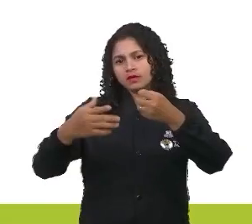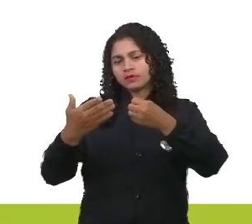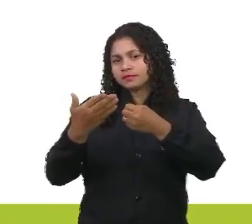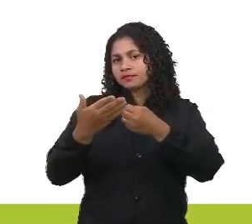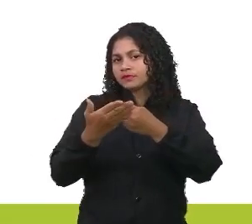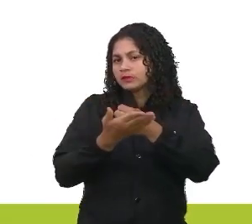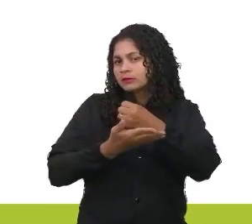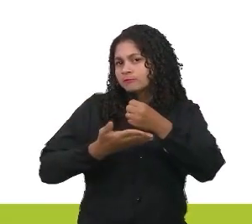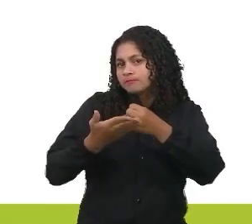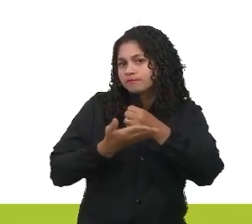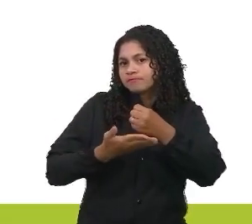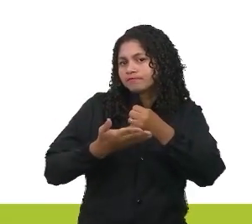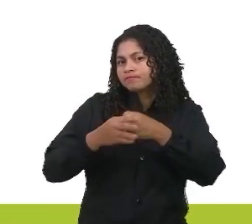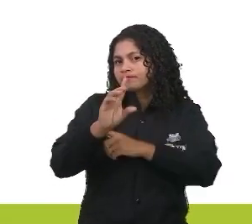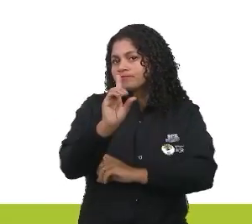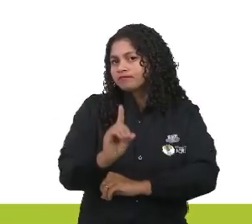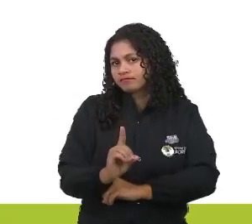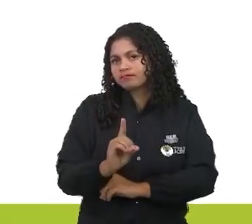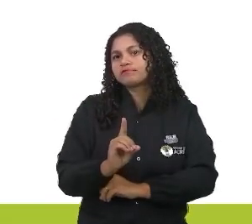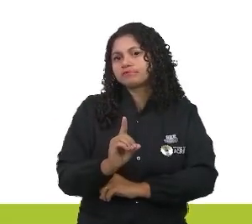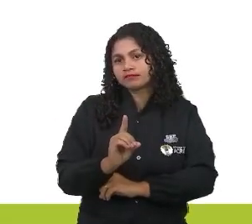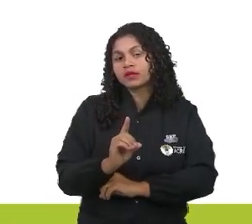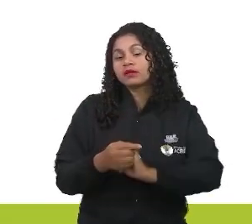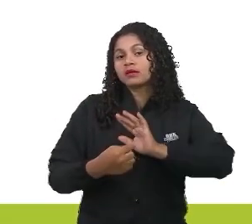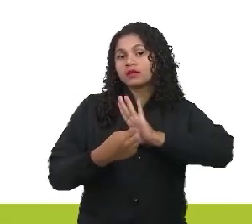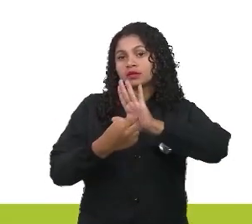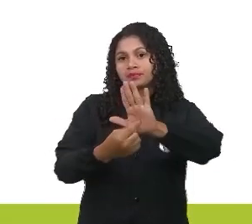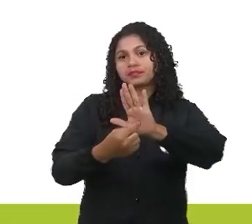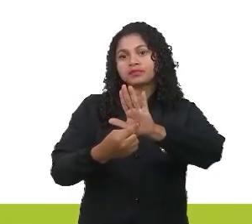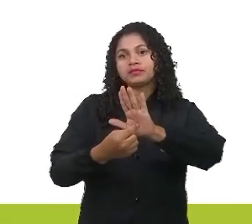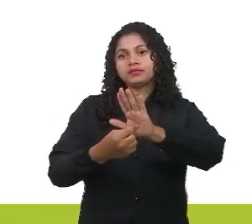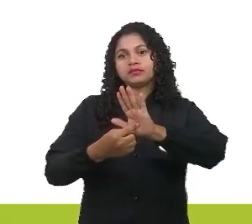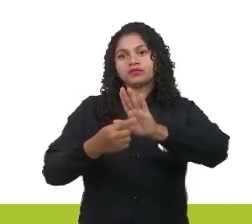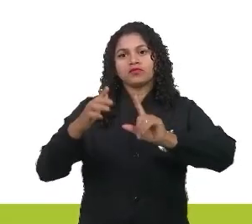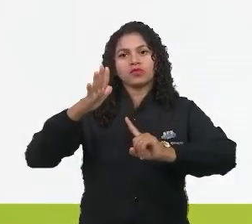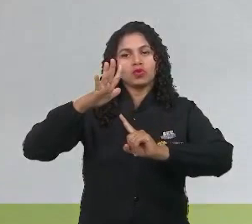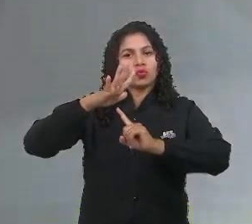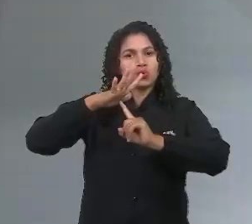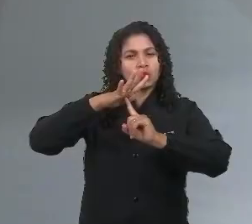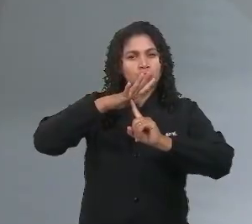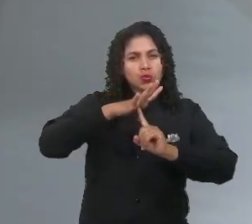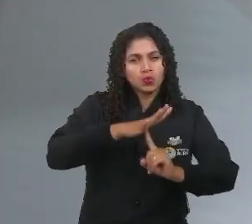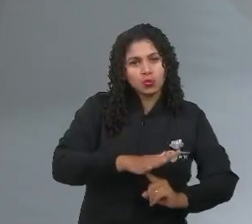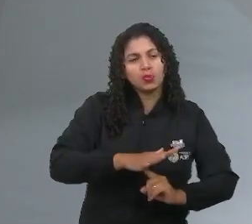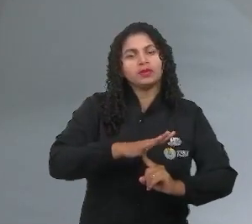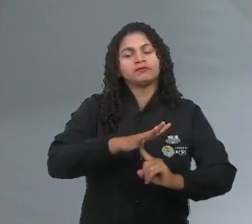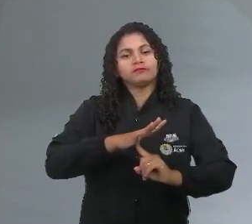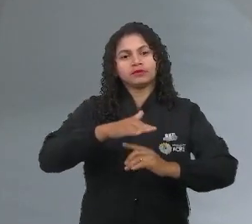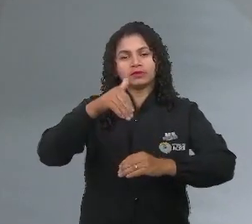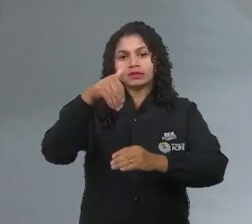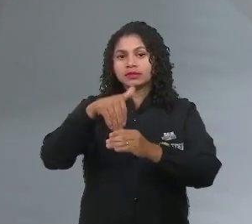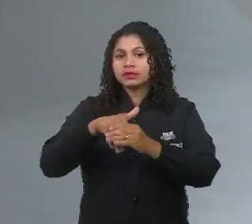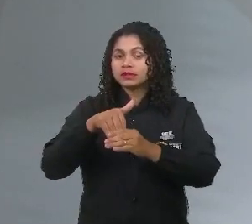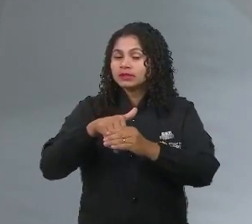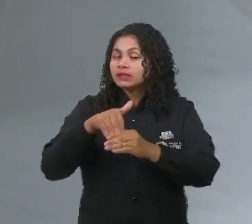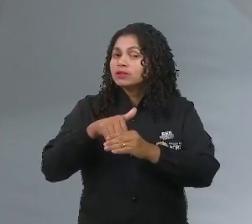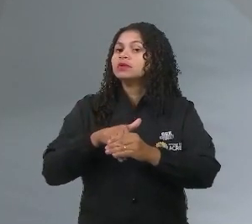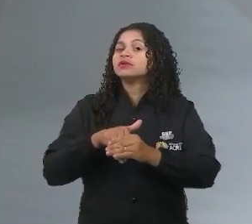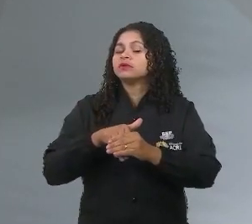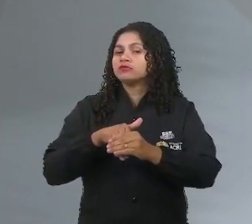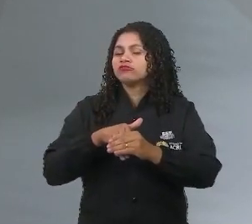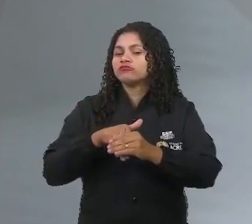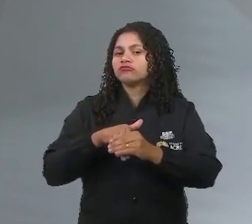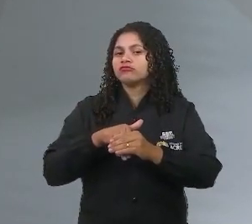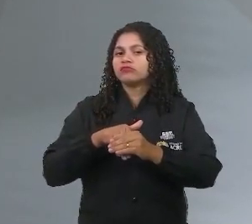agora há pouco. Está expressa na letra A, supressão de eleições de representantes políticos. A base de um